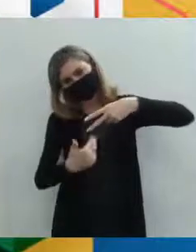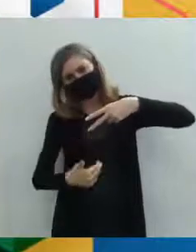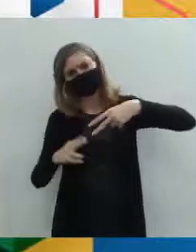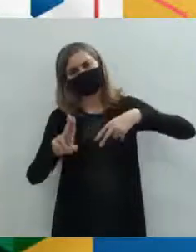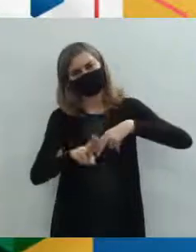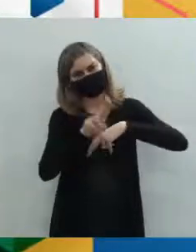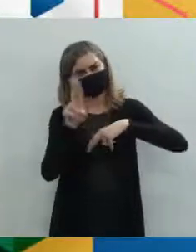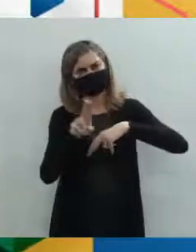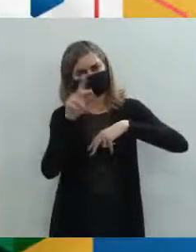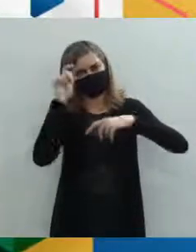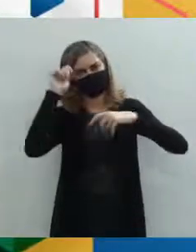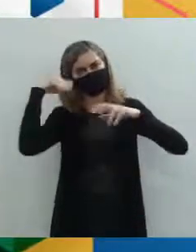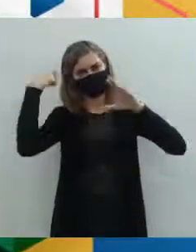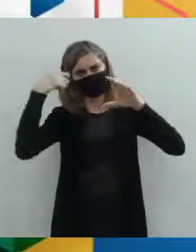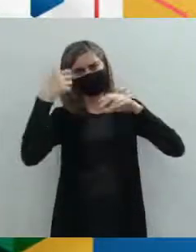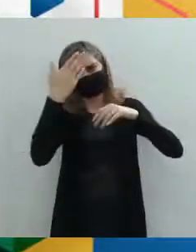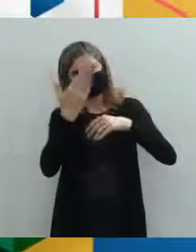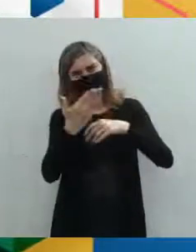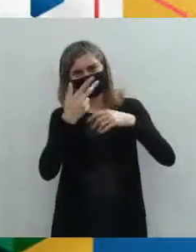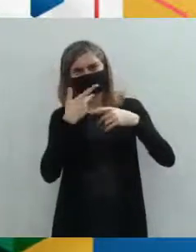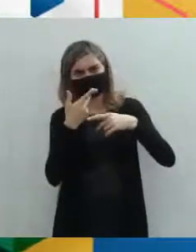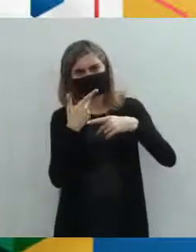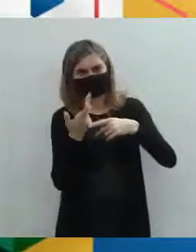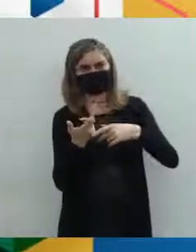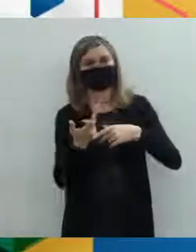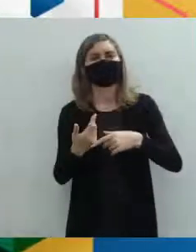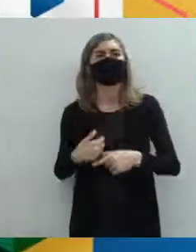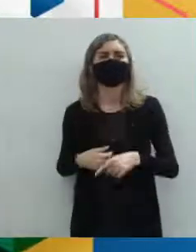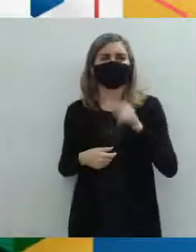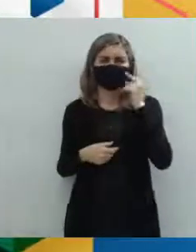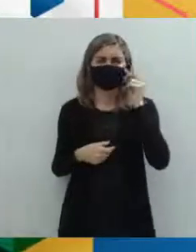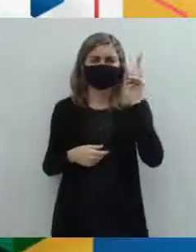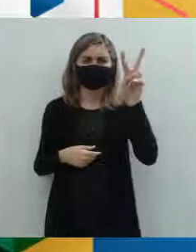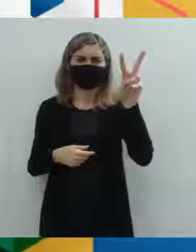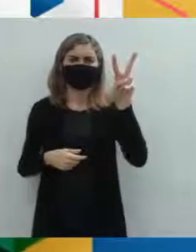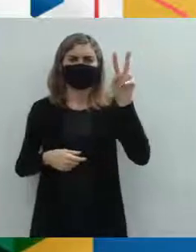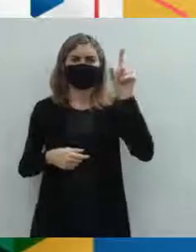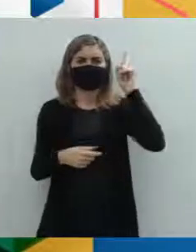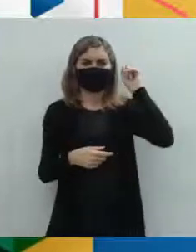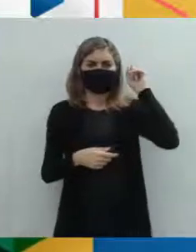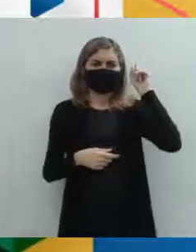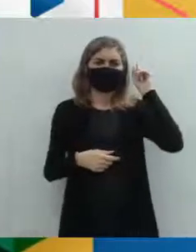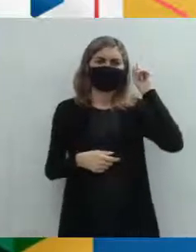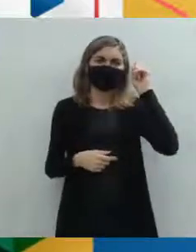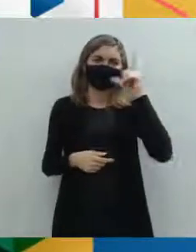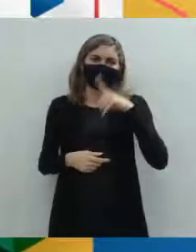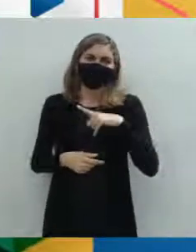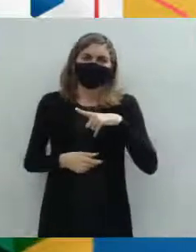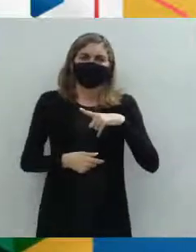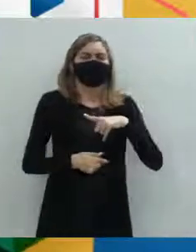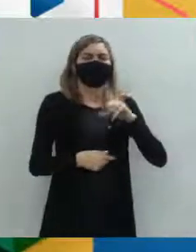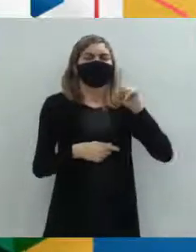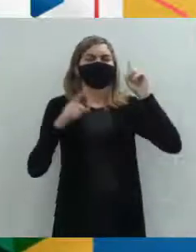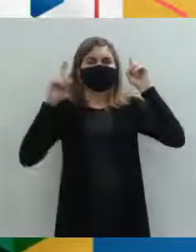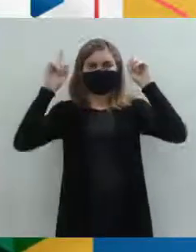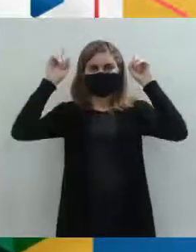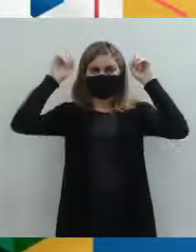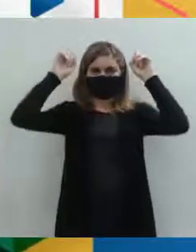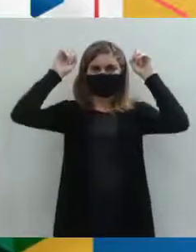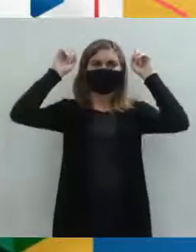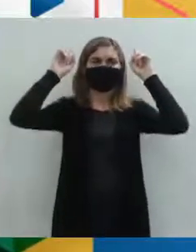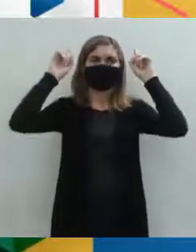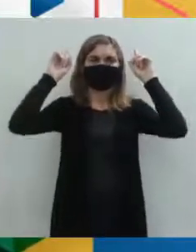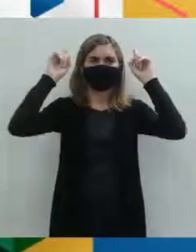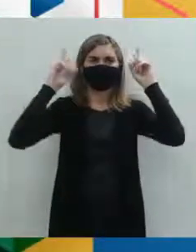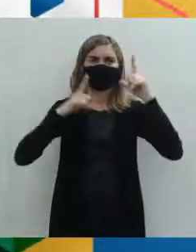artistas, por esse artista Escher que a gente acabou de falar, tá? Então ele vai fazer o seguinte: vocês têm aí uma